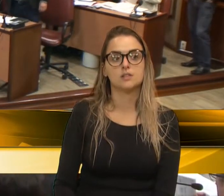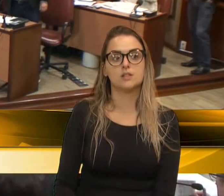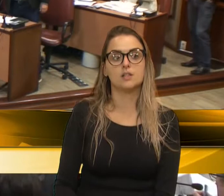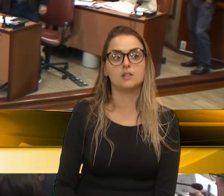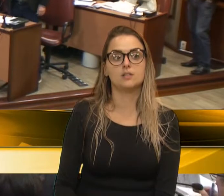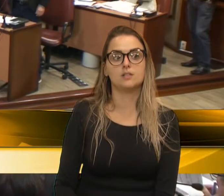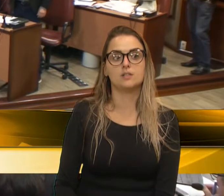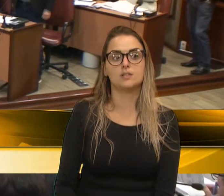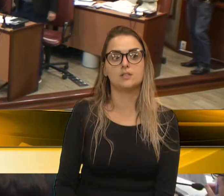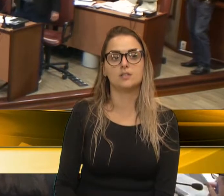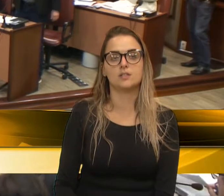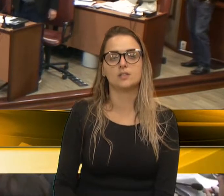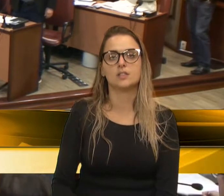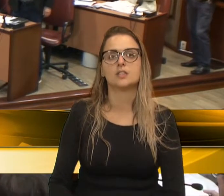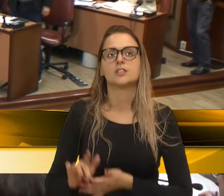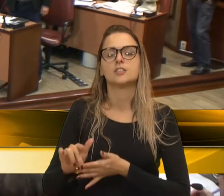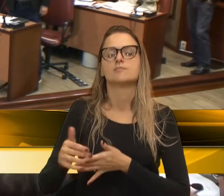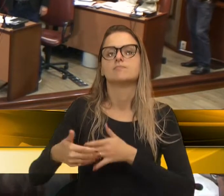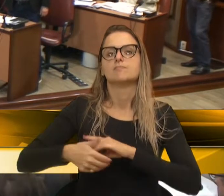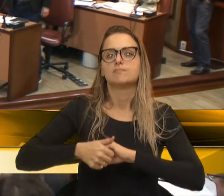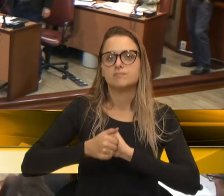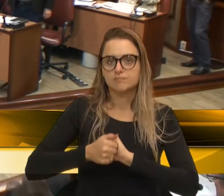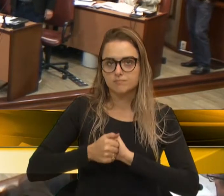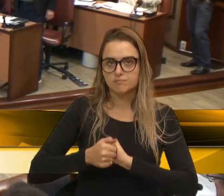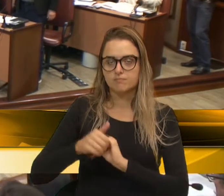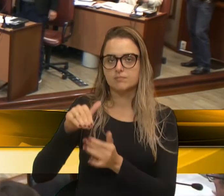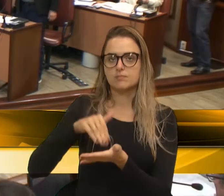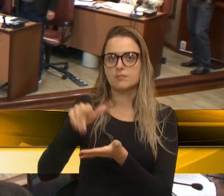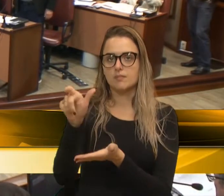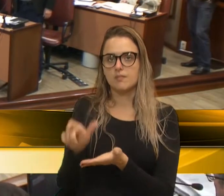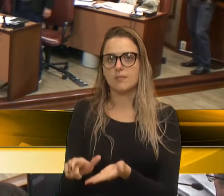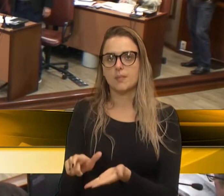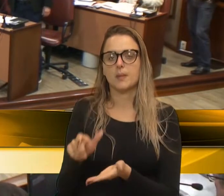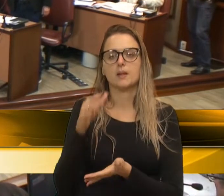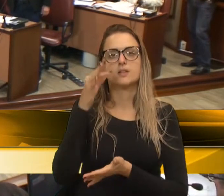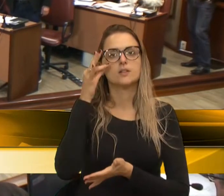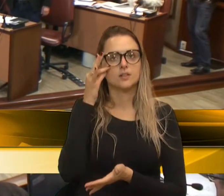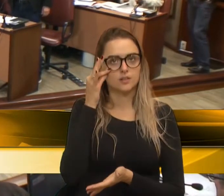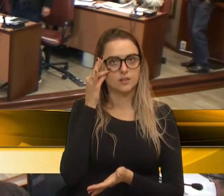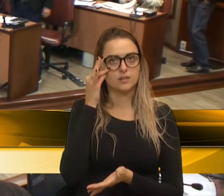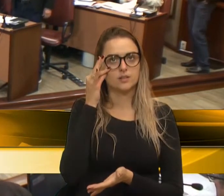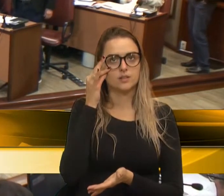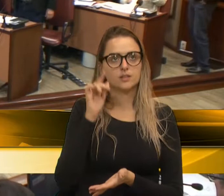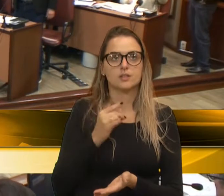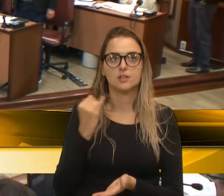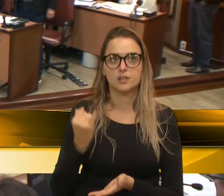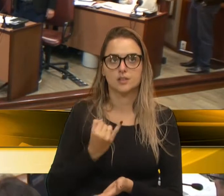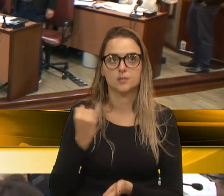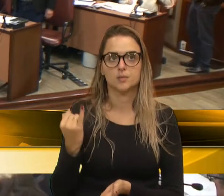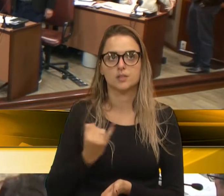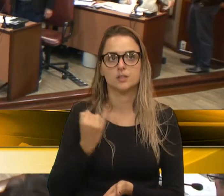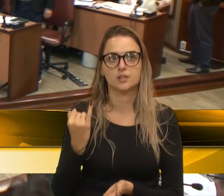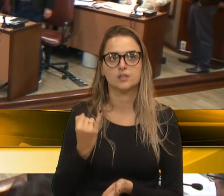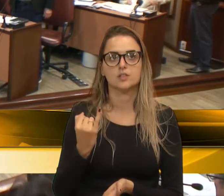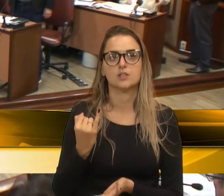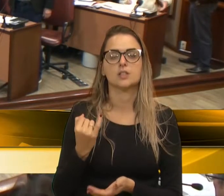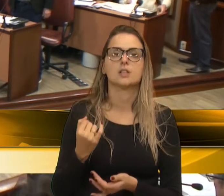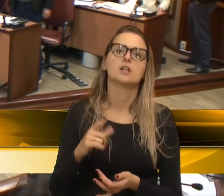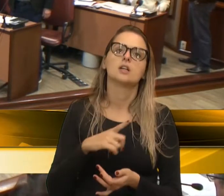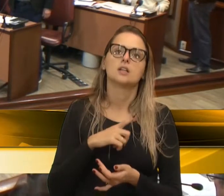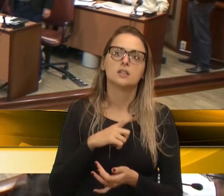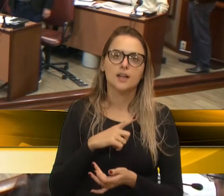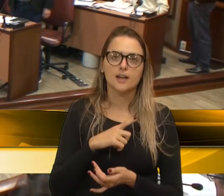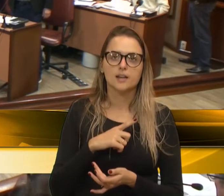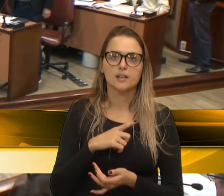Quero saudar o secretário Mandadori pela presença. Eu acho que é importante que a gente tenha isso aqui